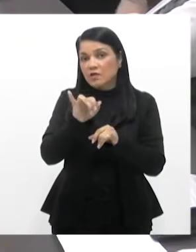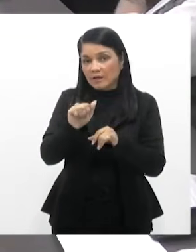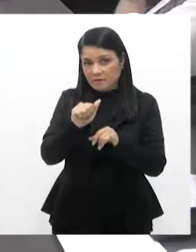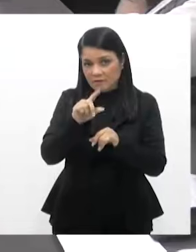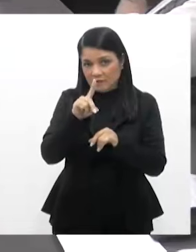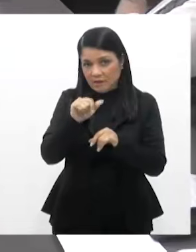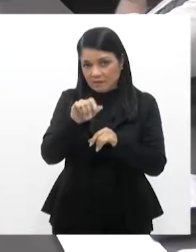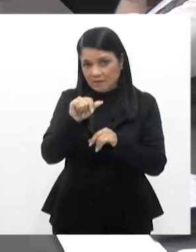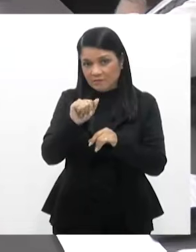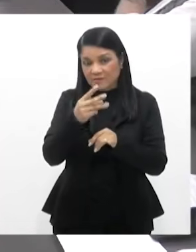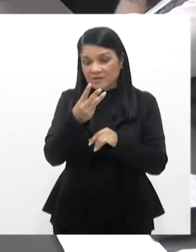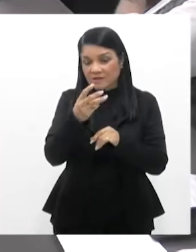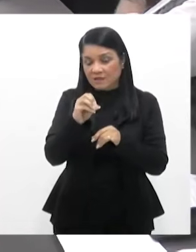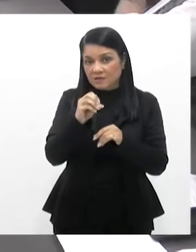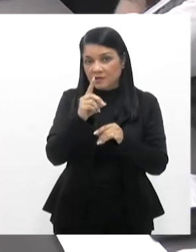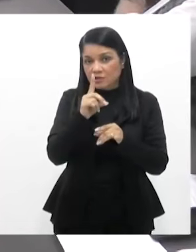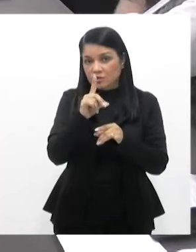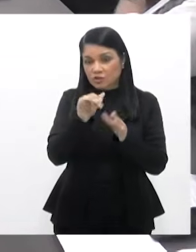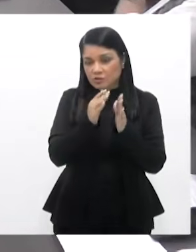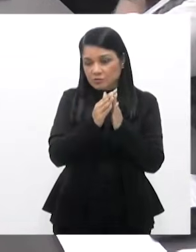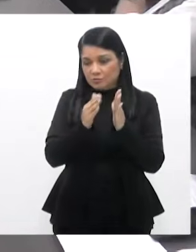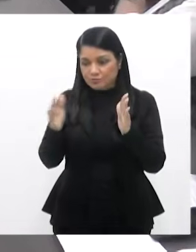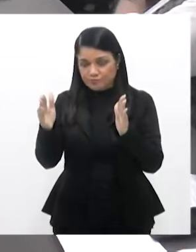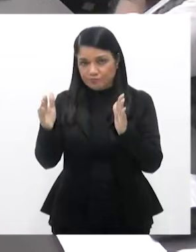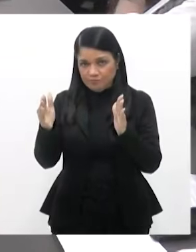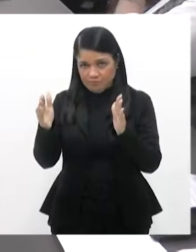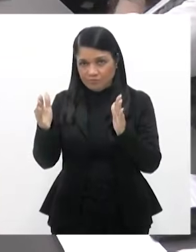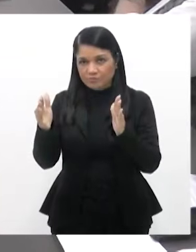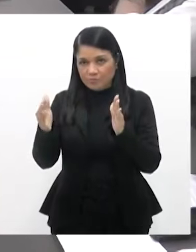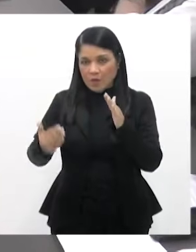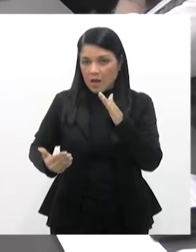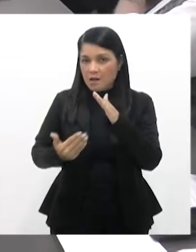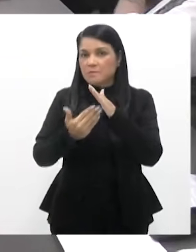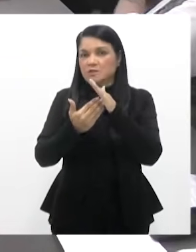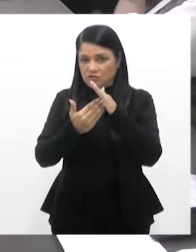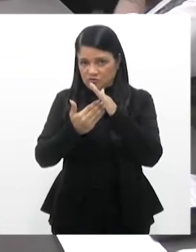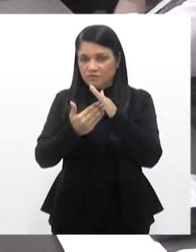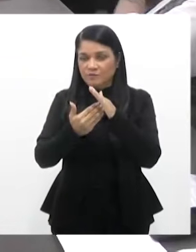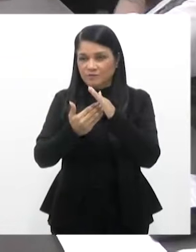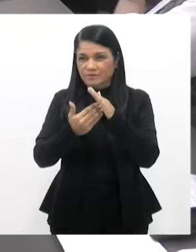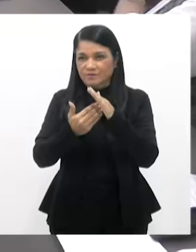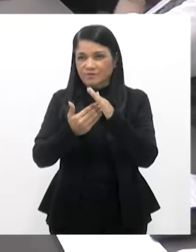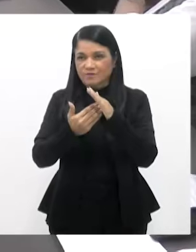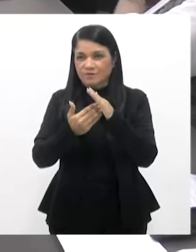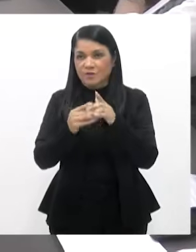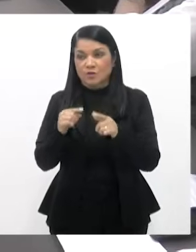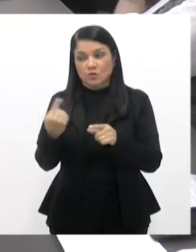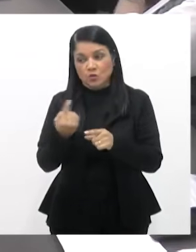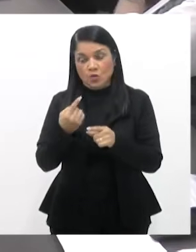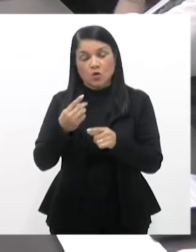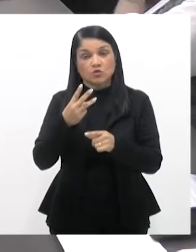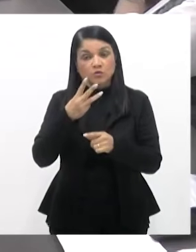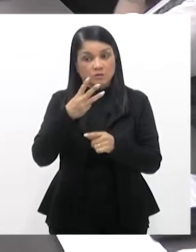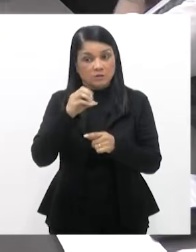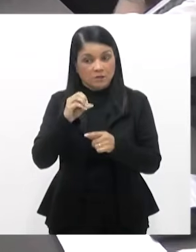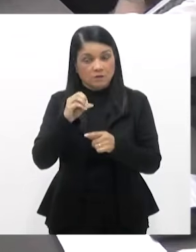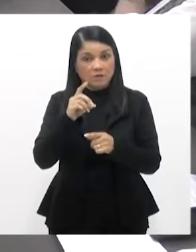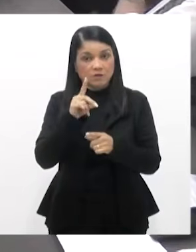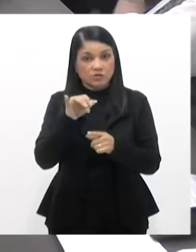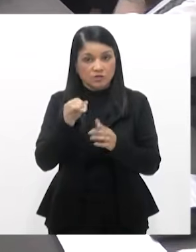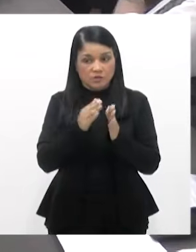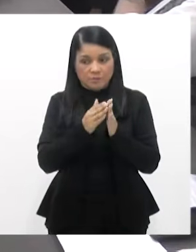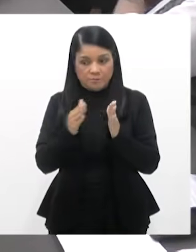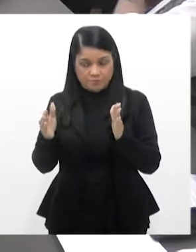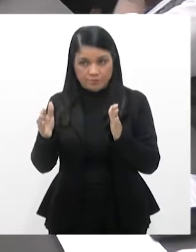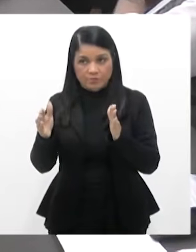minimamente 30 dias. Vai dar no mesmo. Maximamente 30 dias. Sim, mas, não, mas no nosso aqui está 30 dias. A gente já estabeleceu que